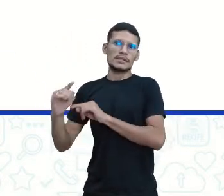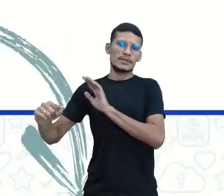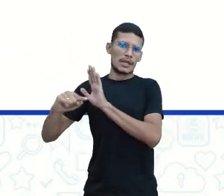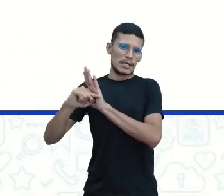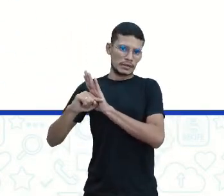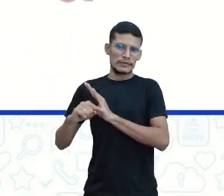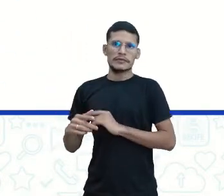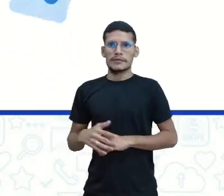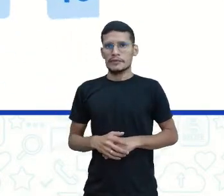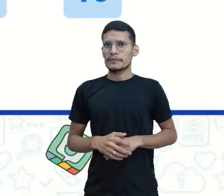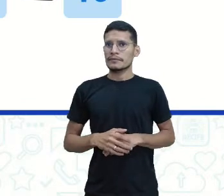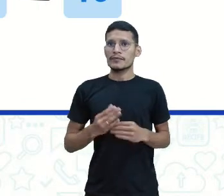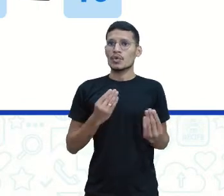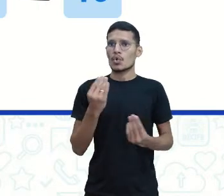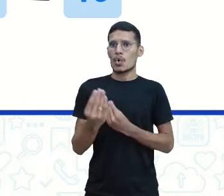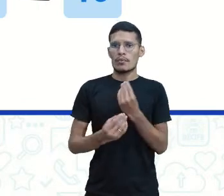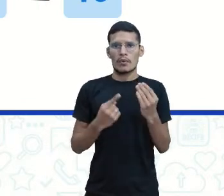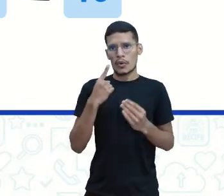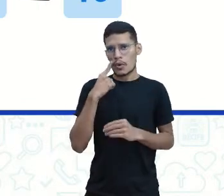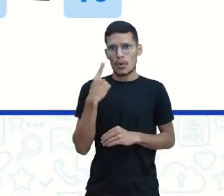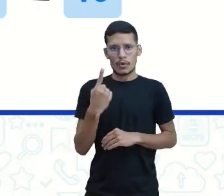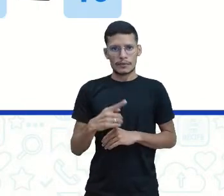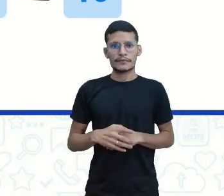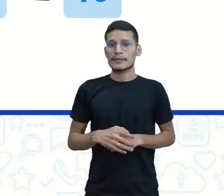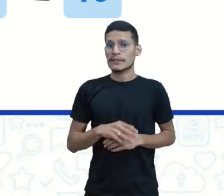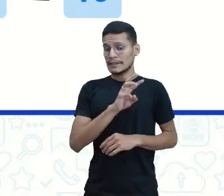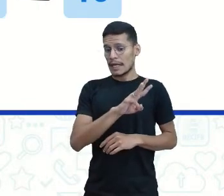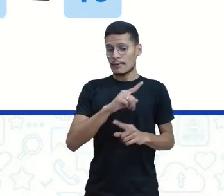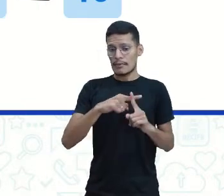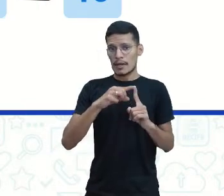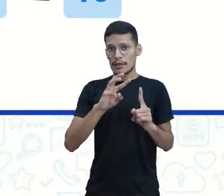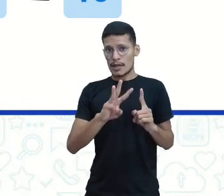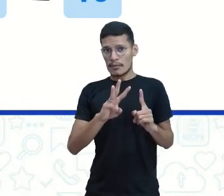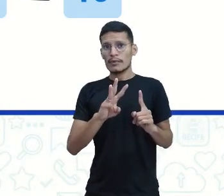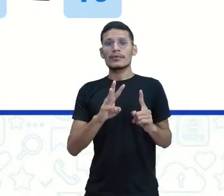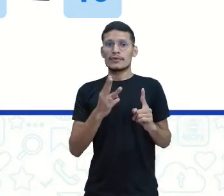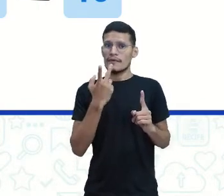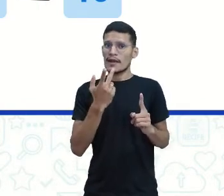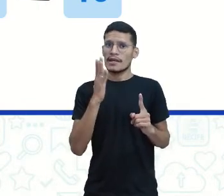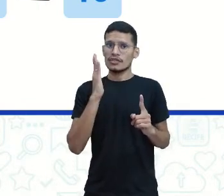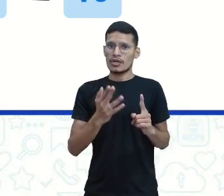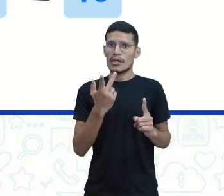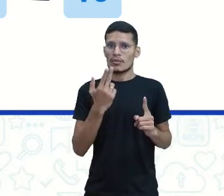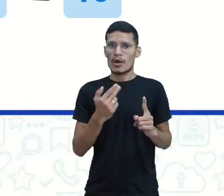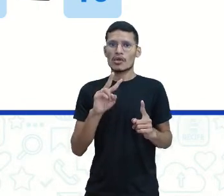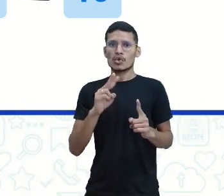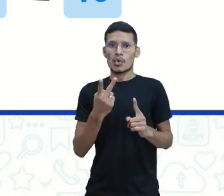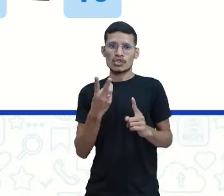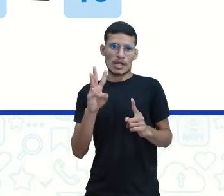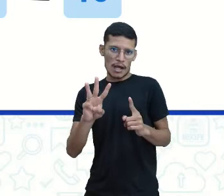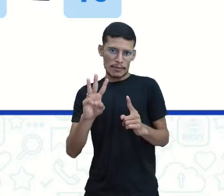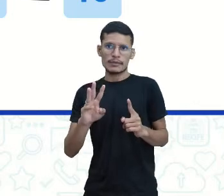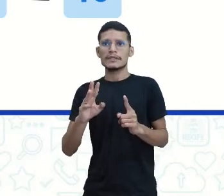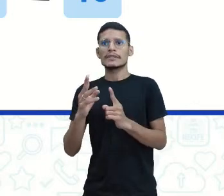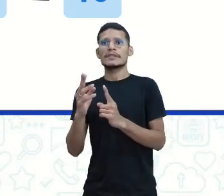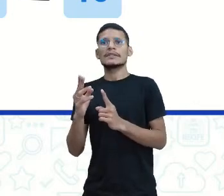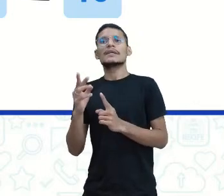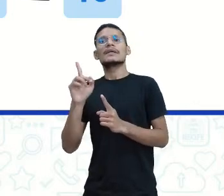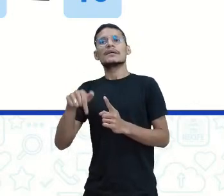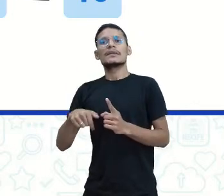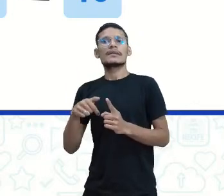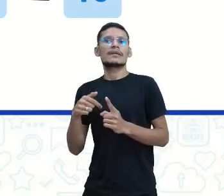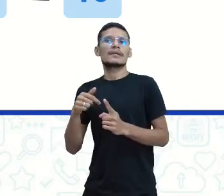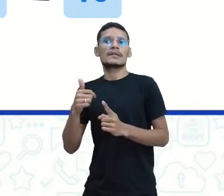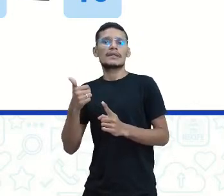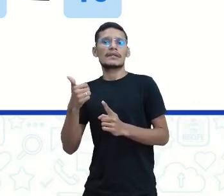negativo. Então, vamos ver como é que vai ficar aí. Vamos ter W mais W, né, que eu já falei que é igual a 2W, e o 10 passou